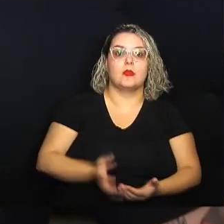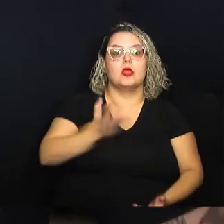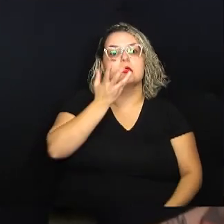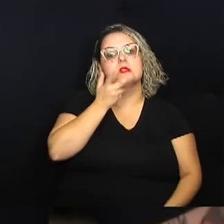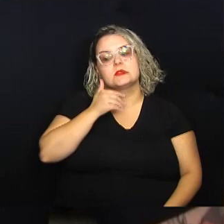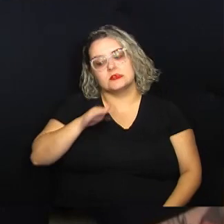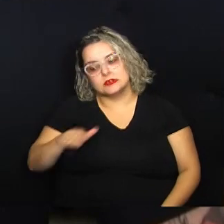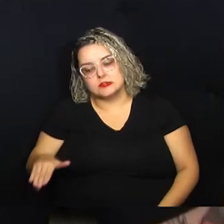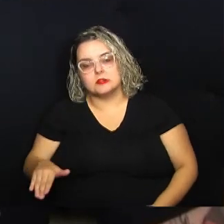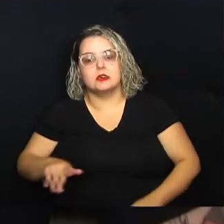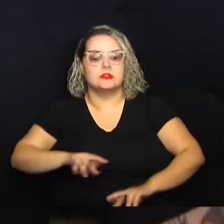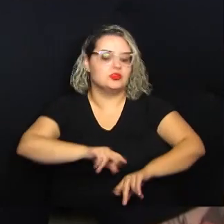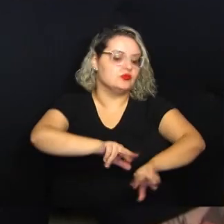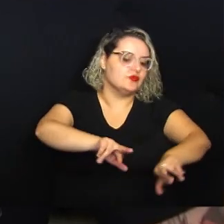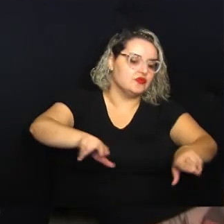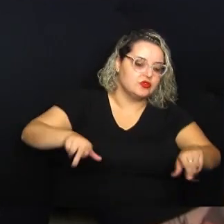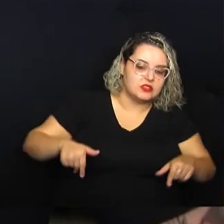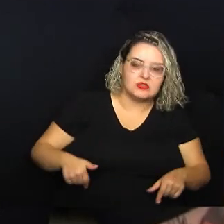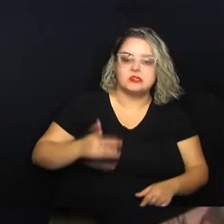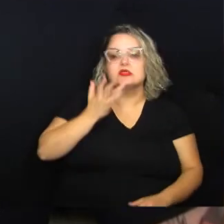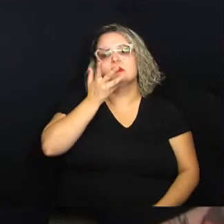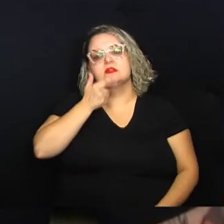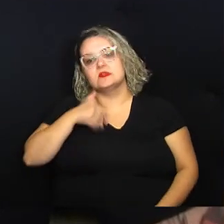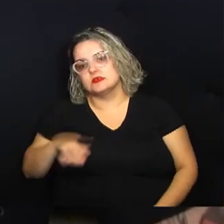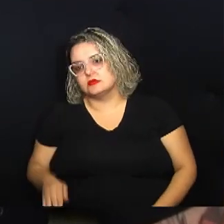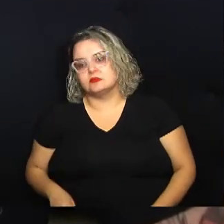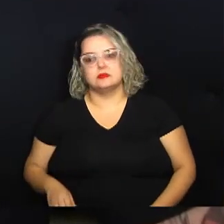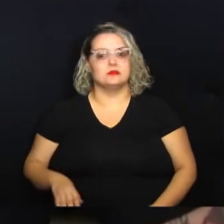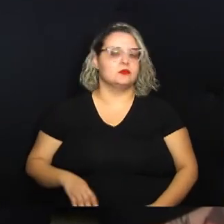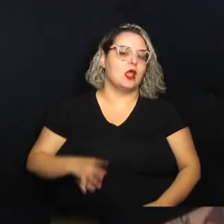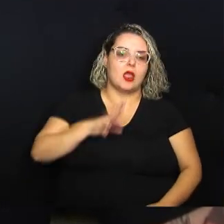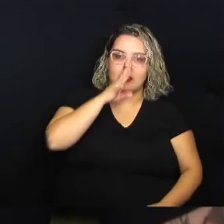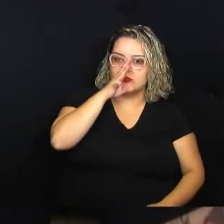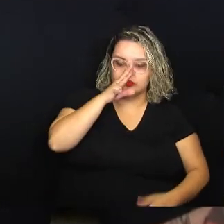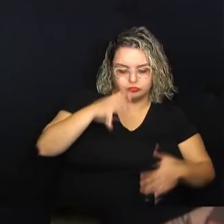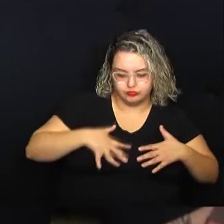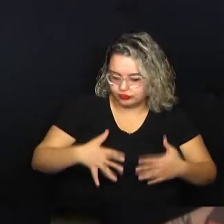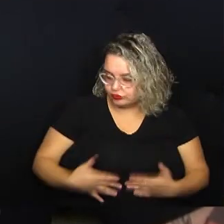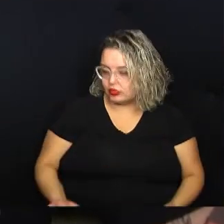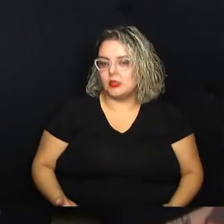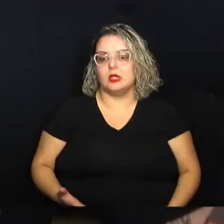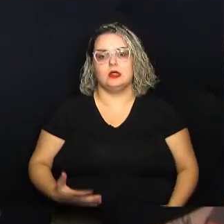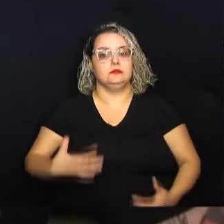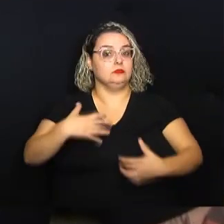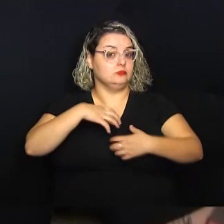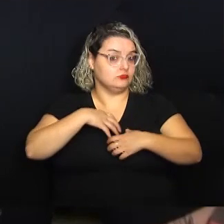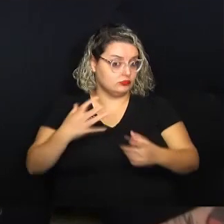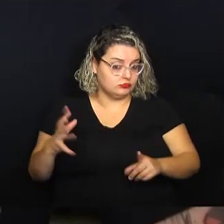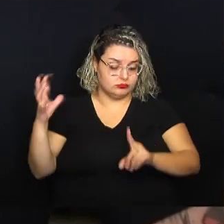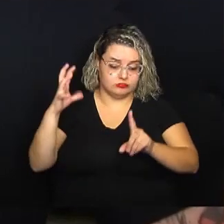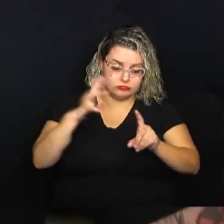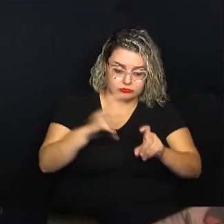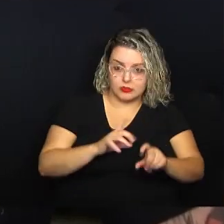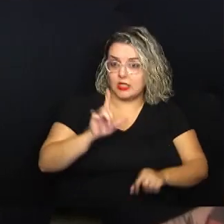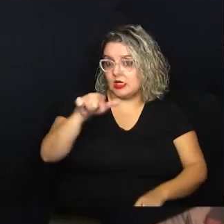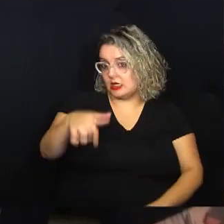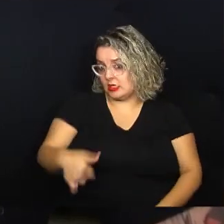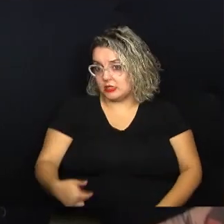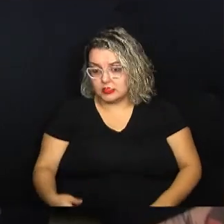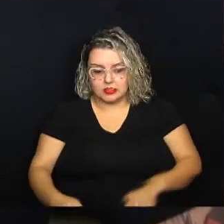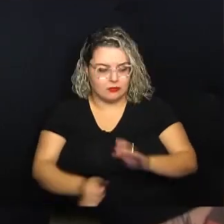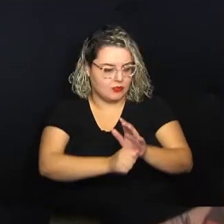sobre adversidades na infância, como abuso físico, abuso emocional, depois na vida adulta abuso de drogas,